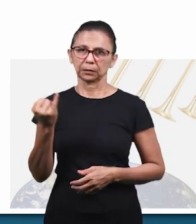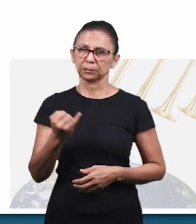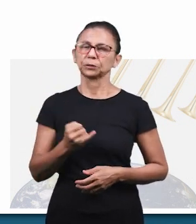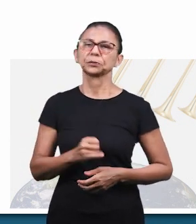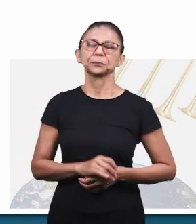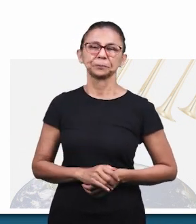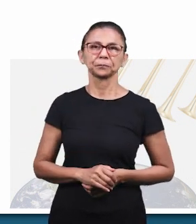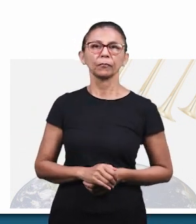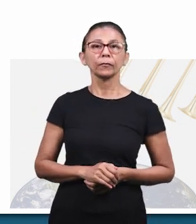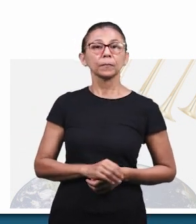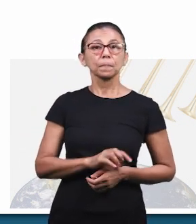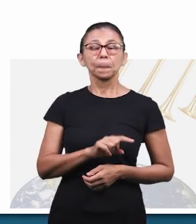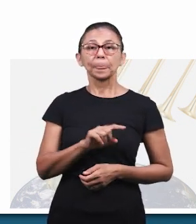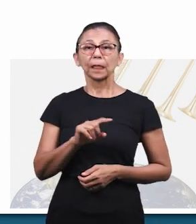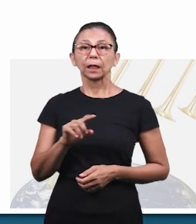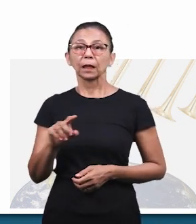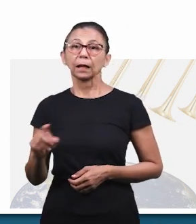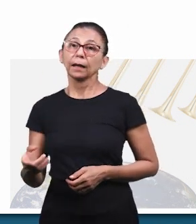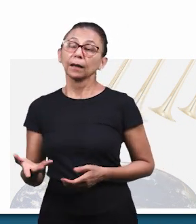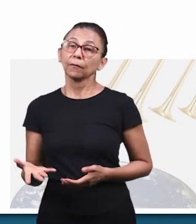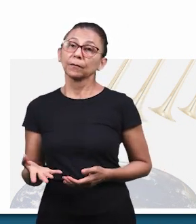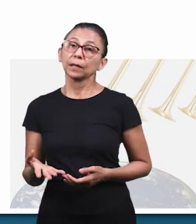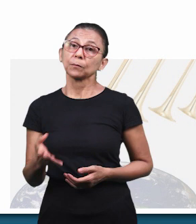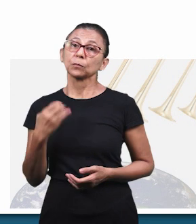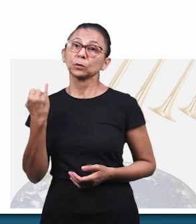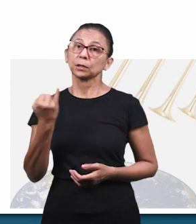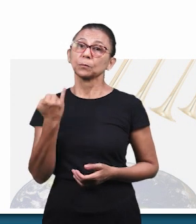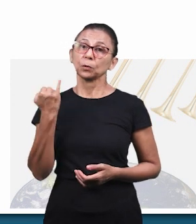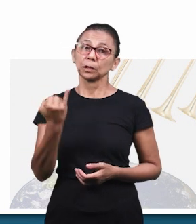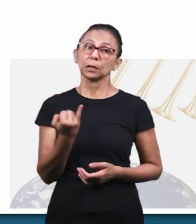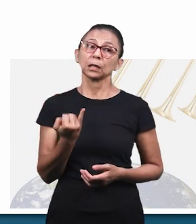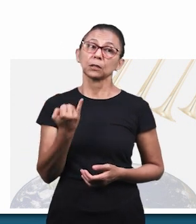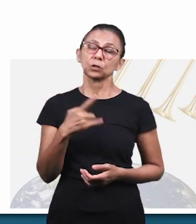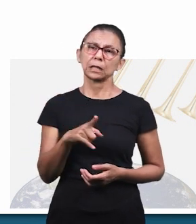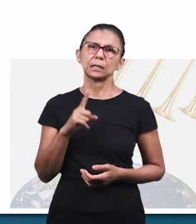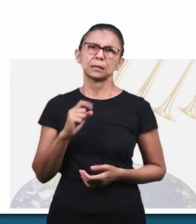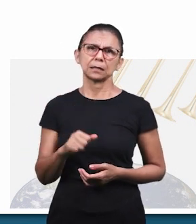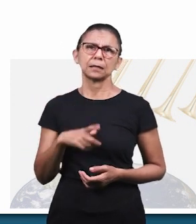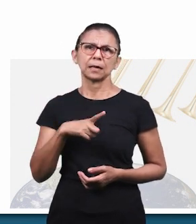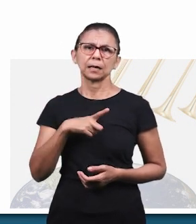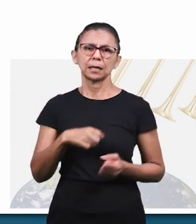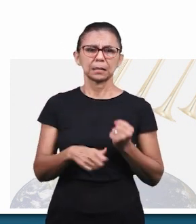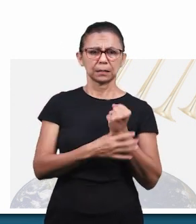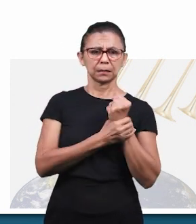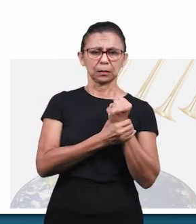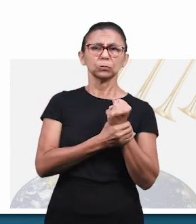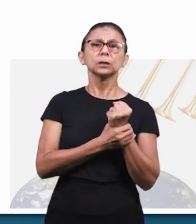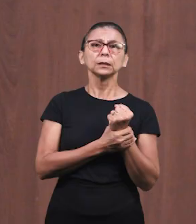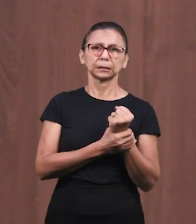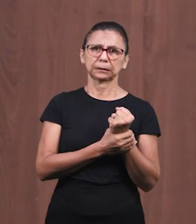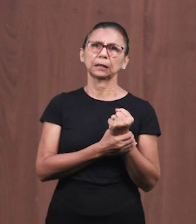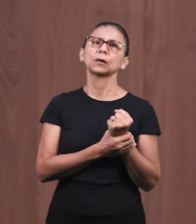É muito importante que ele não se deixe levar por questões de desconfiança,